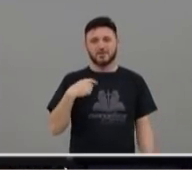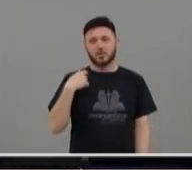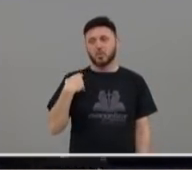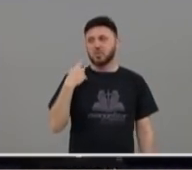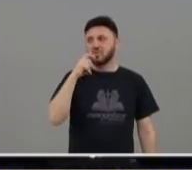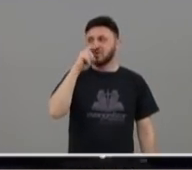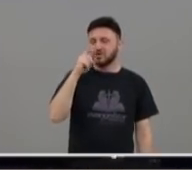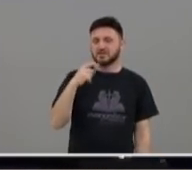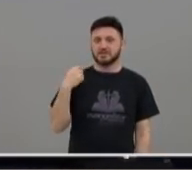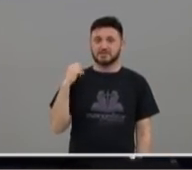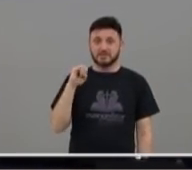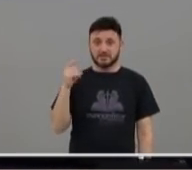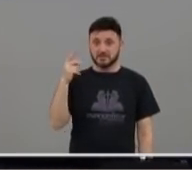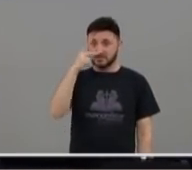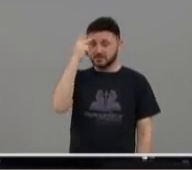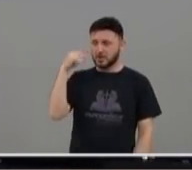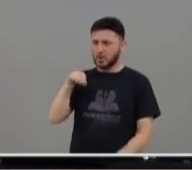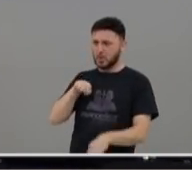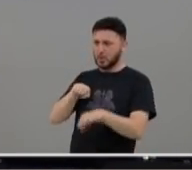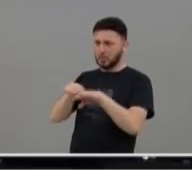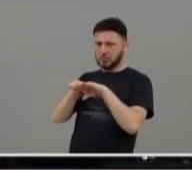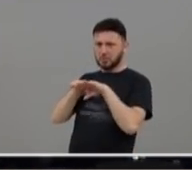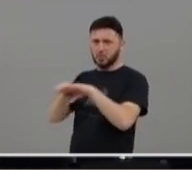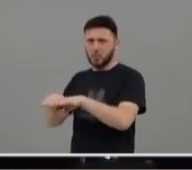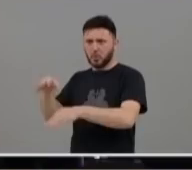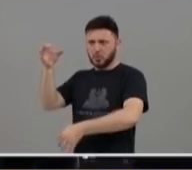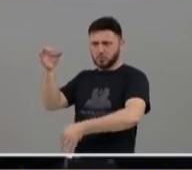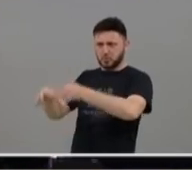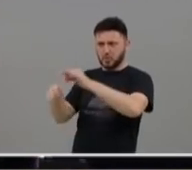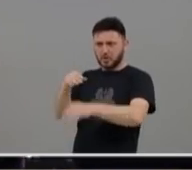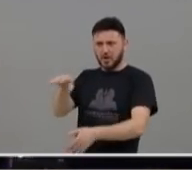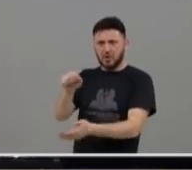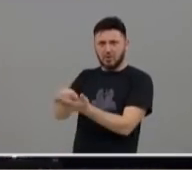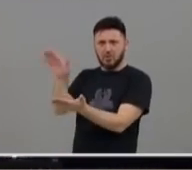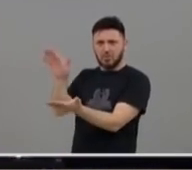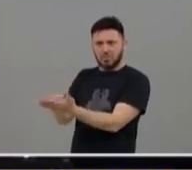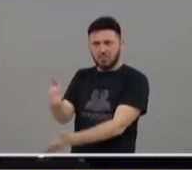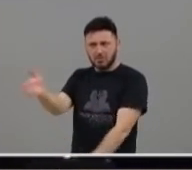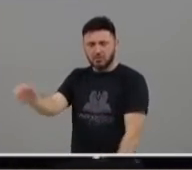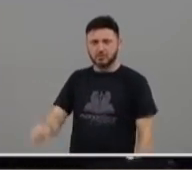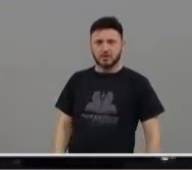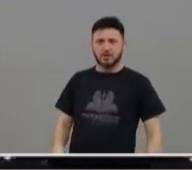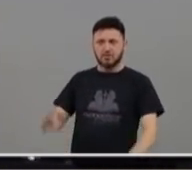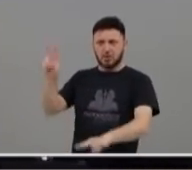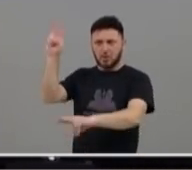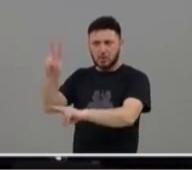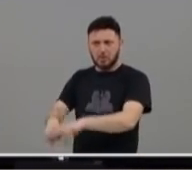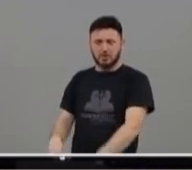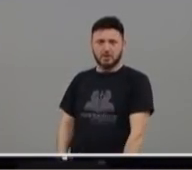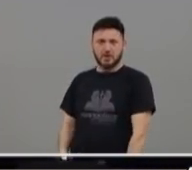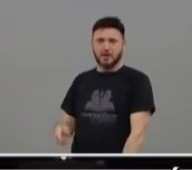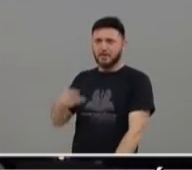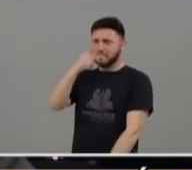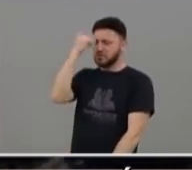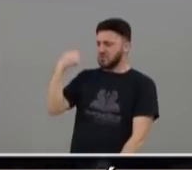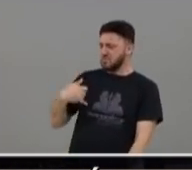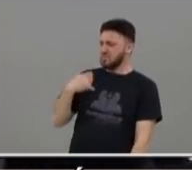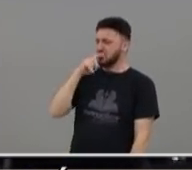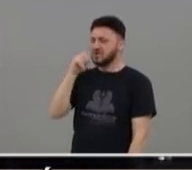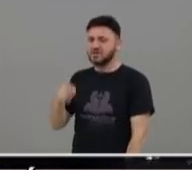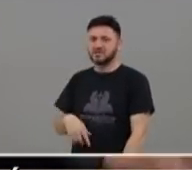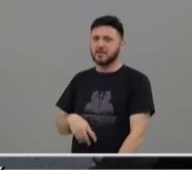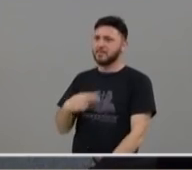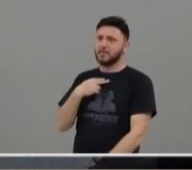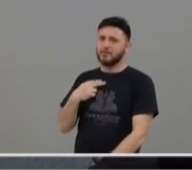julga o outro. Uma pessoa orgulhosa, ela condena o outro. Uma pessoa orgulhosa, ela é incapaz